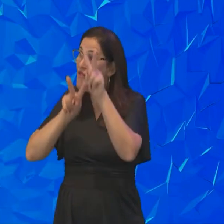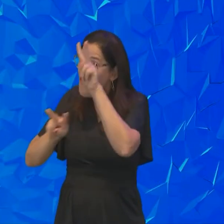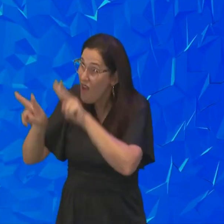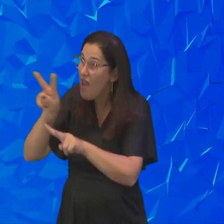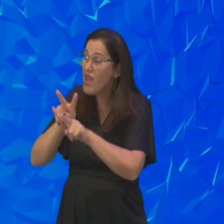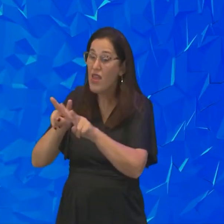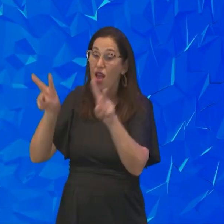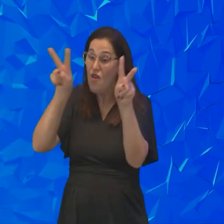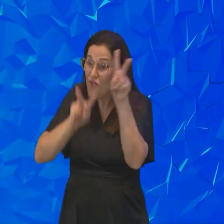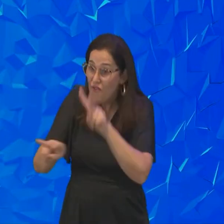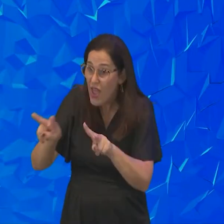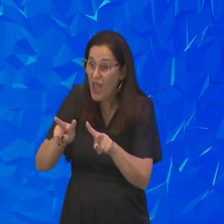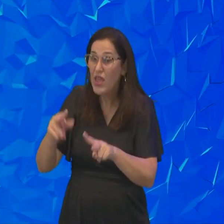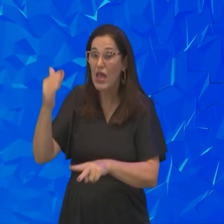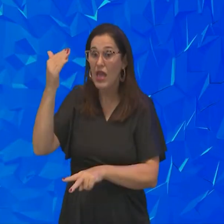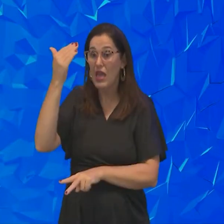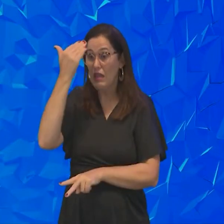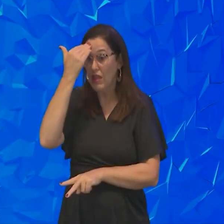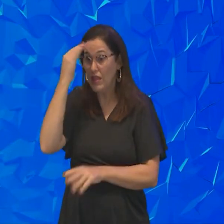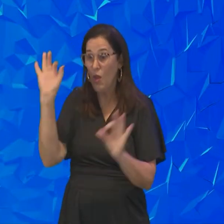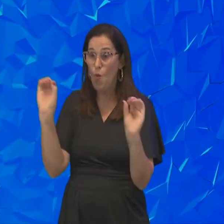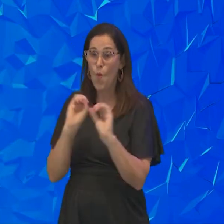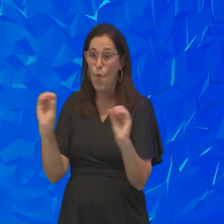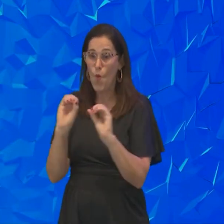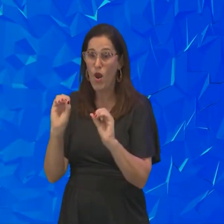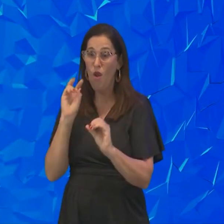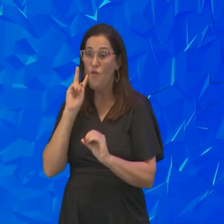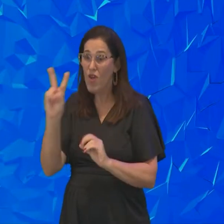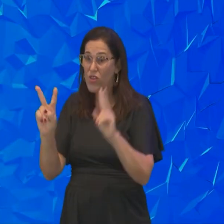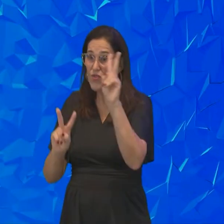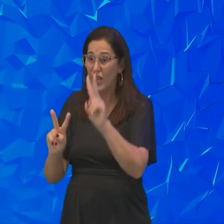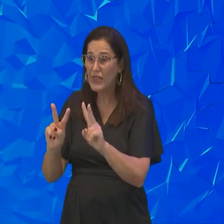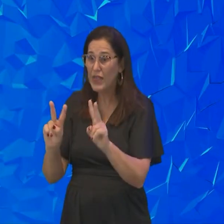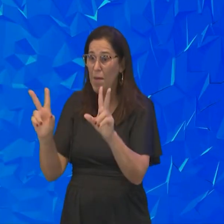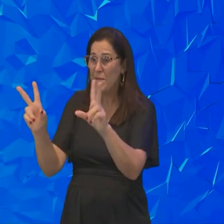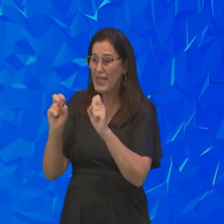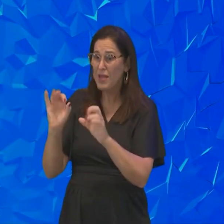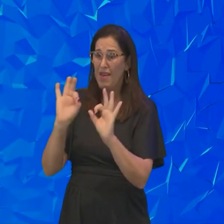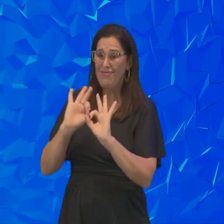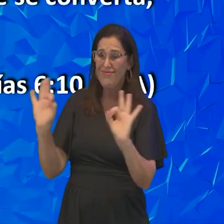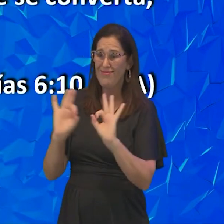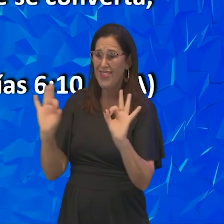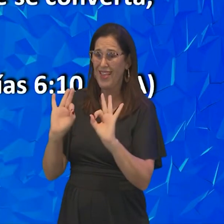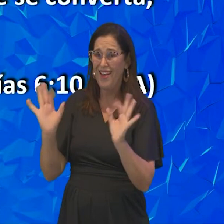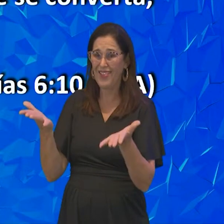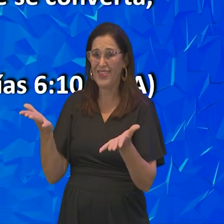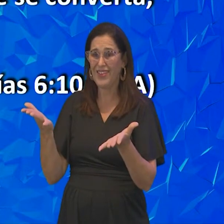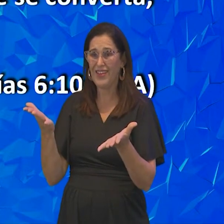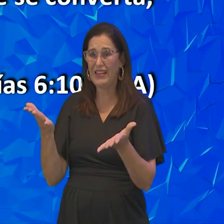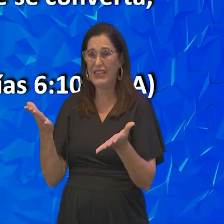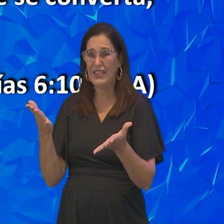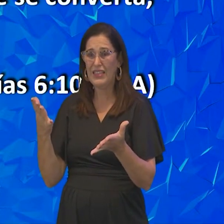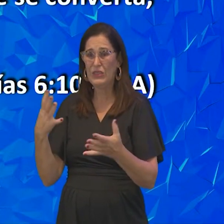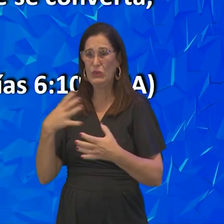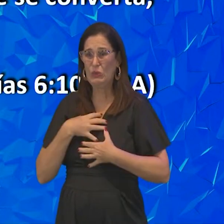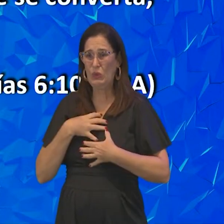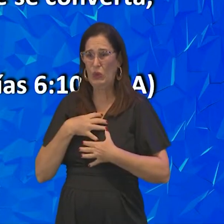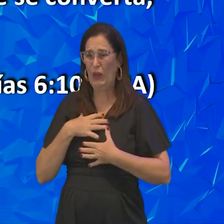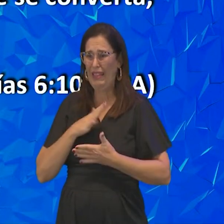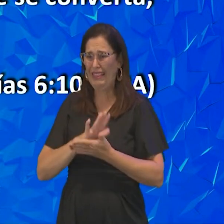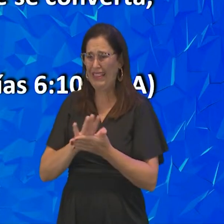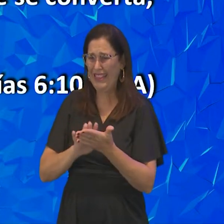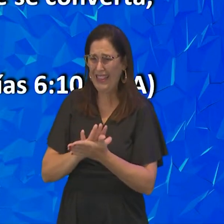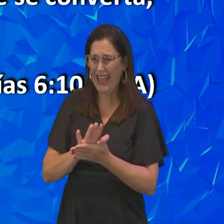ouvi, ouvi e não entendais, vede, vede, mas não percebais. Torna insensível o coração do